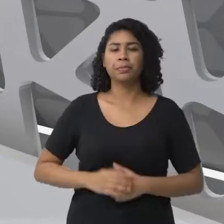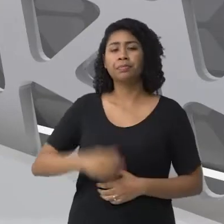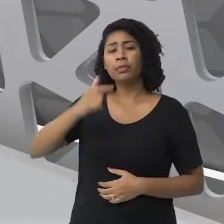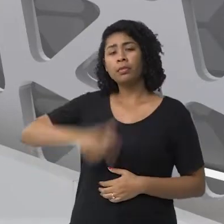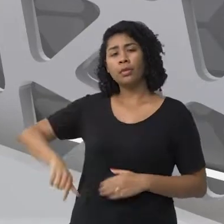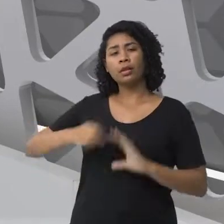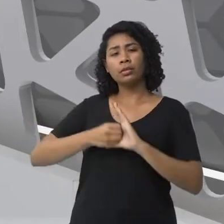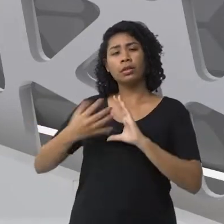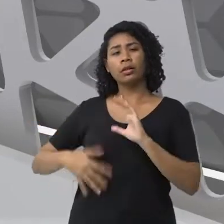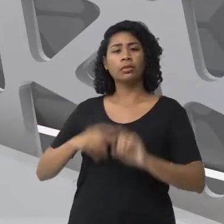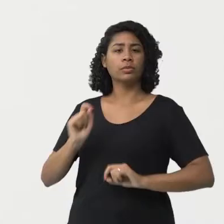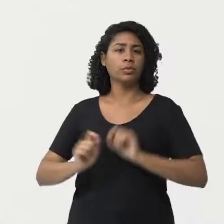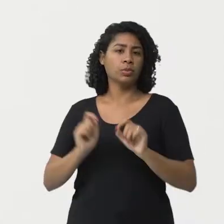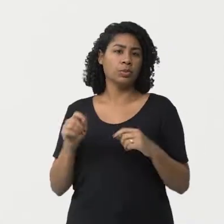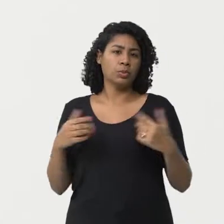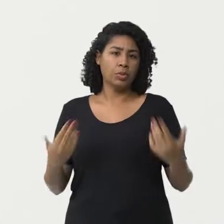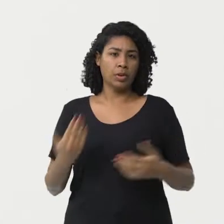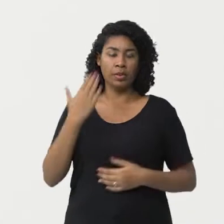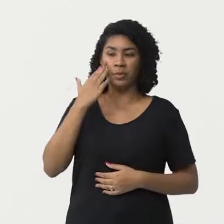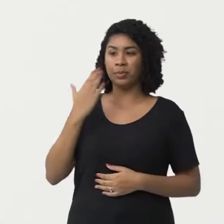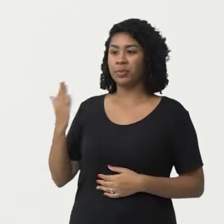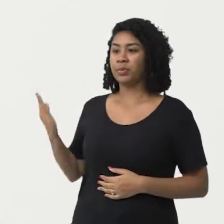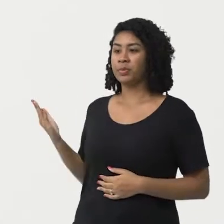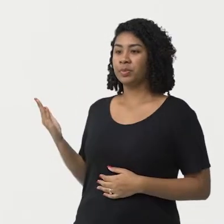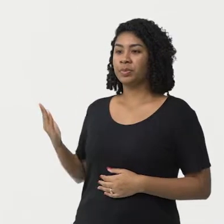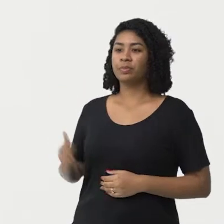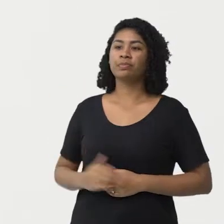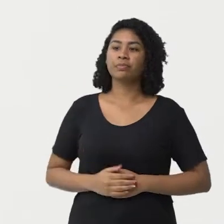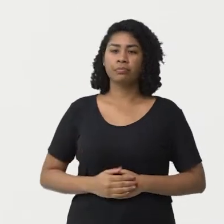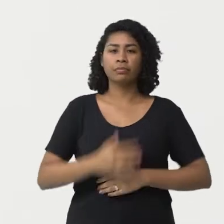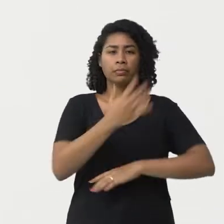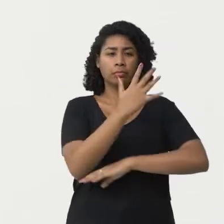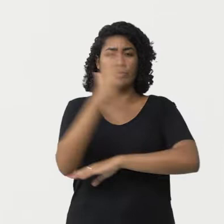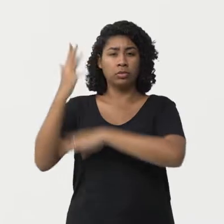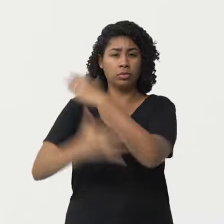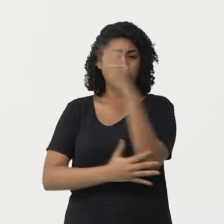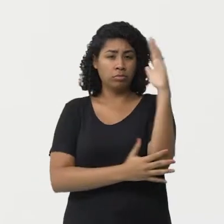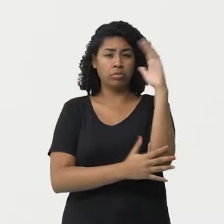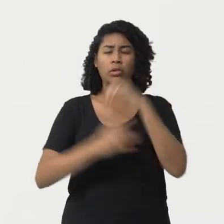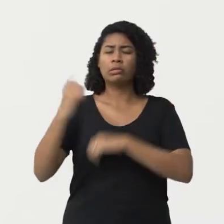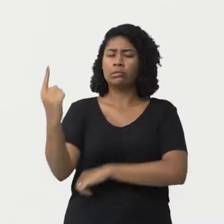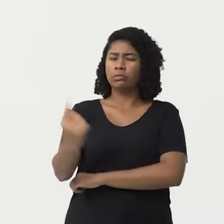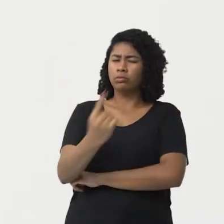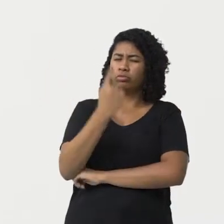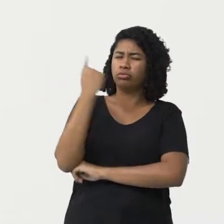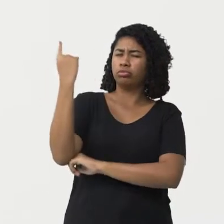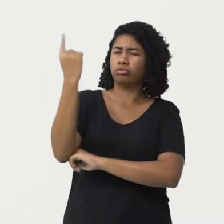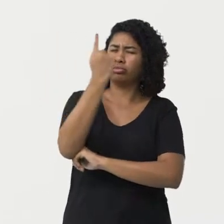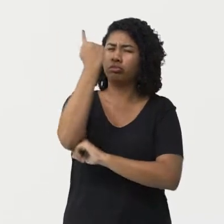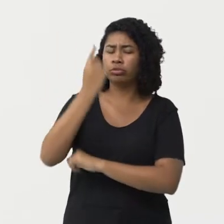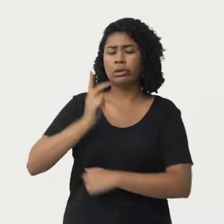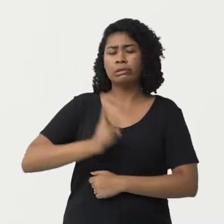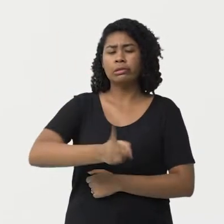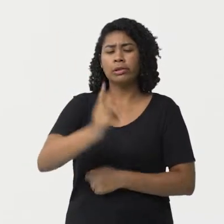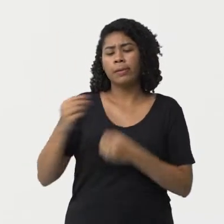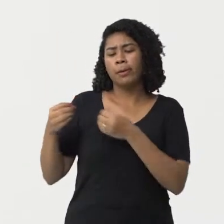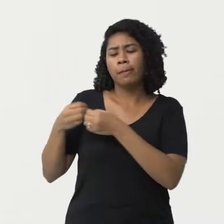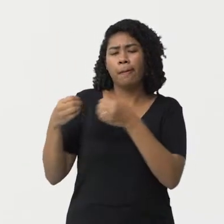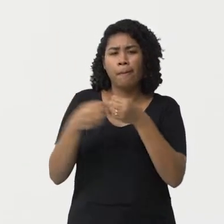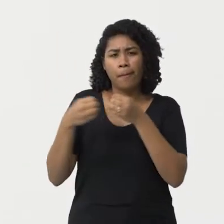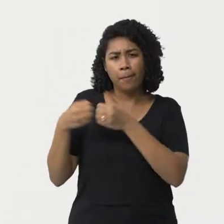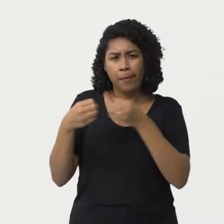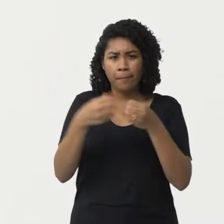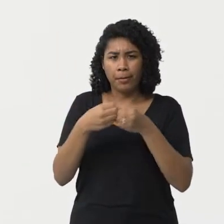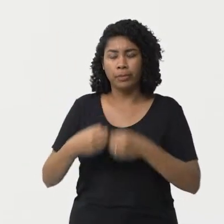ainda. Olha lá, a gente vai ter as árvores de grande porte e próximas umas das outras.